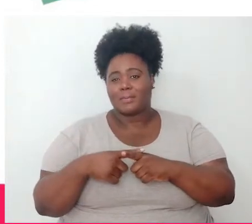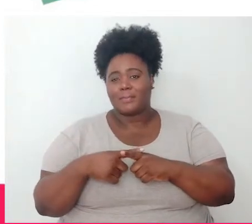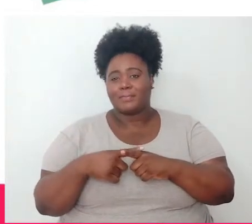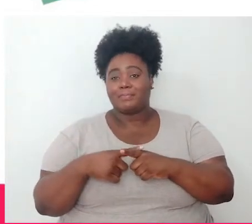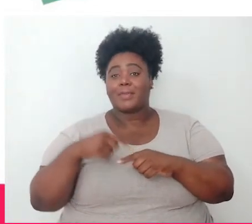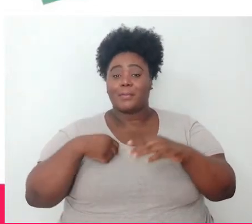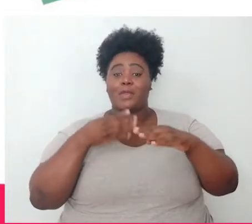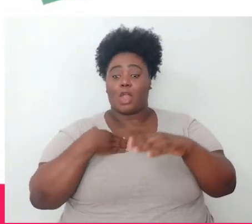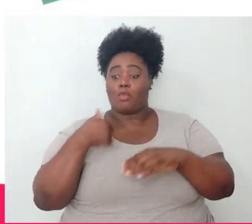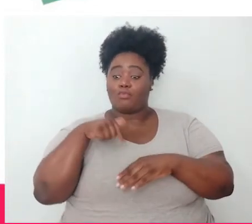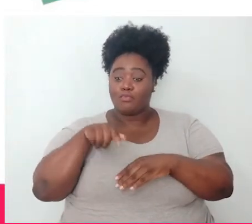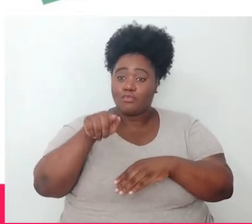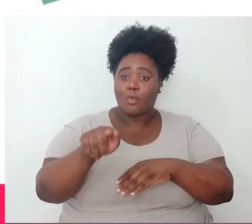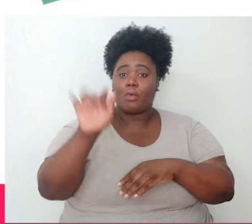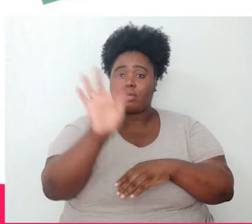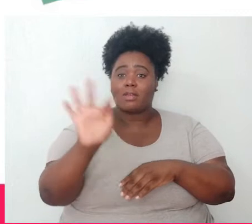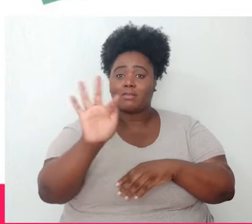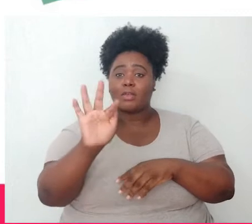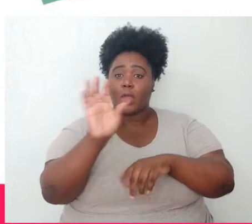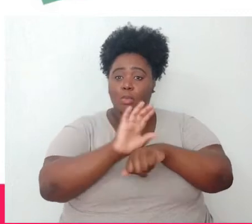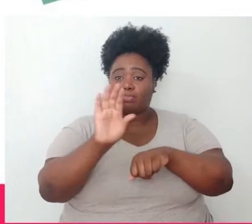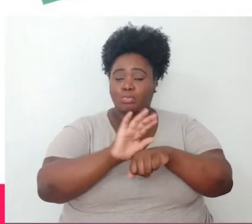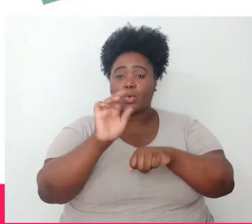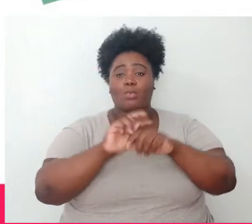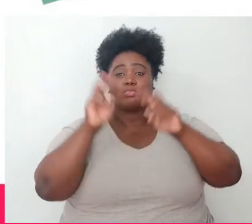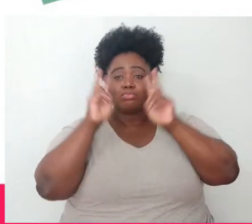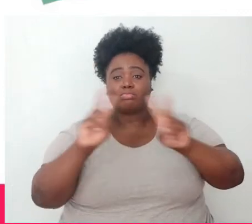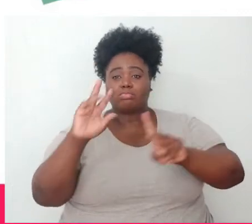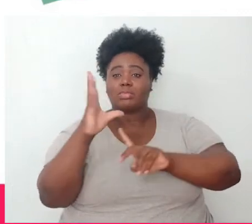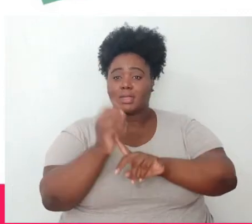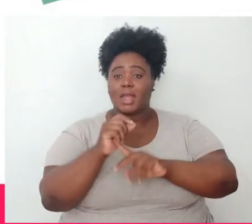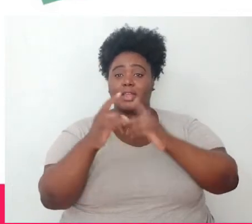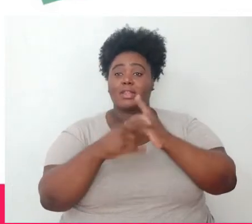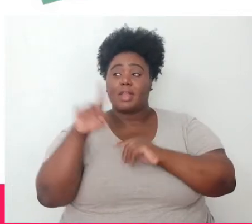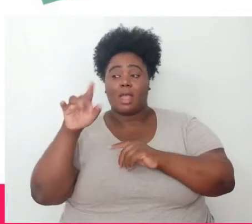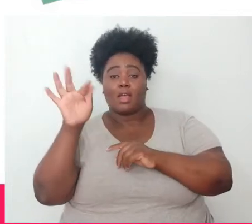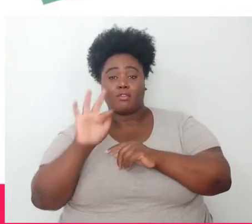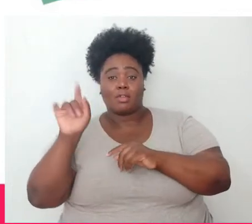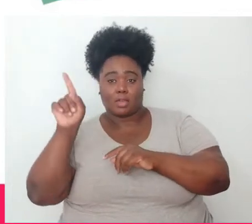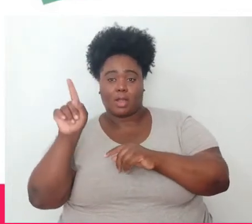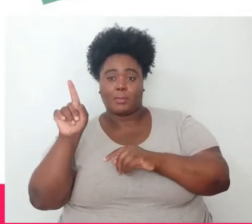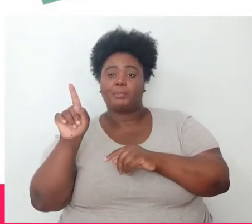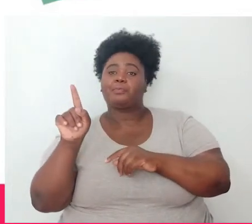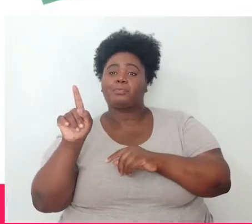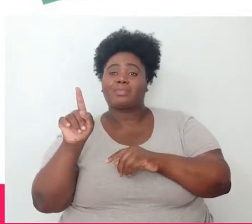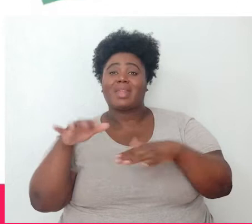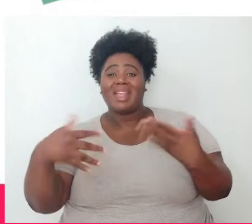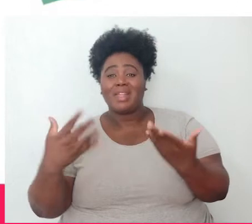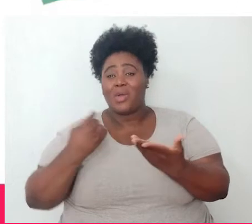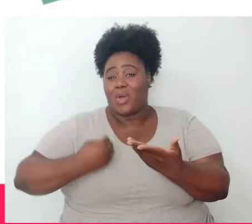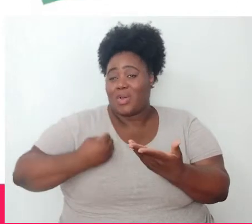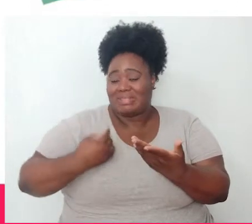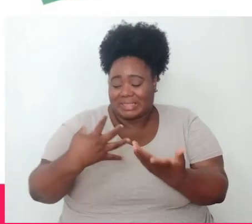para a graduação, para o curso de artes visuais da UFPA. Então, acho que a vivência com a cultura